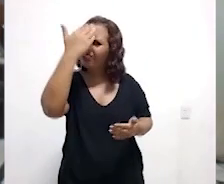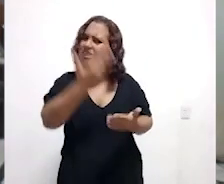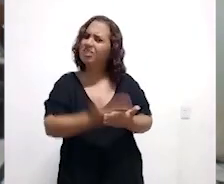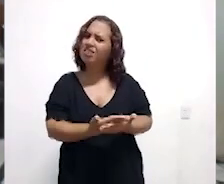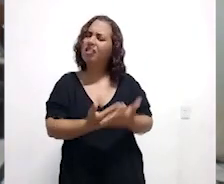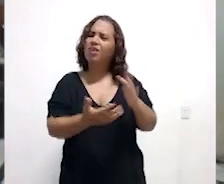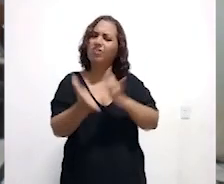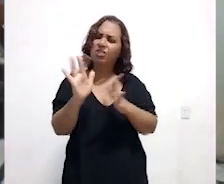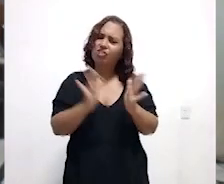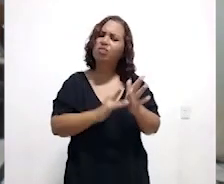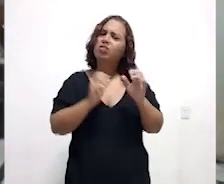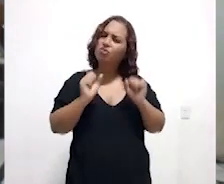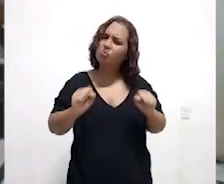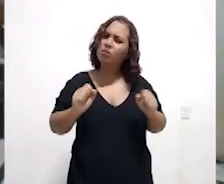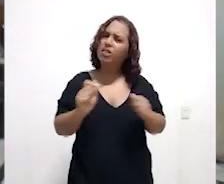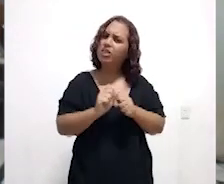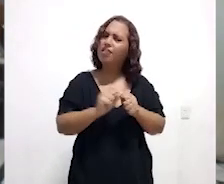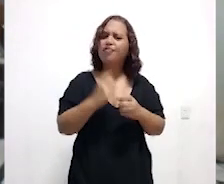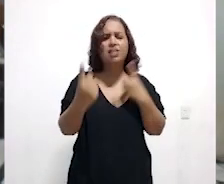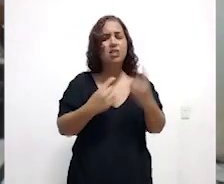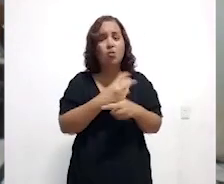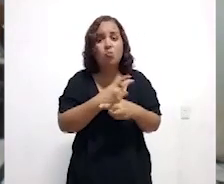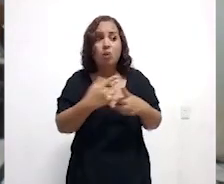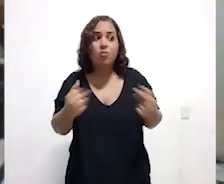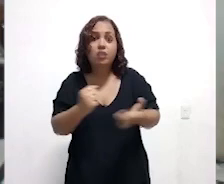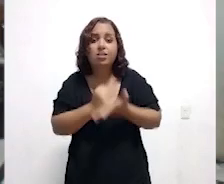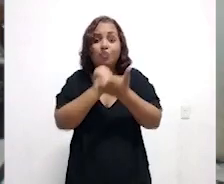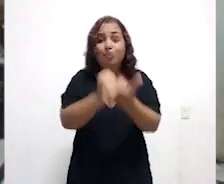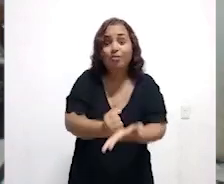poderia fazer alguma coisa por ele.